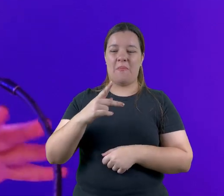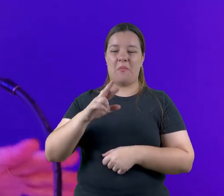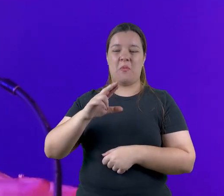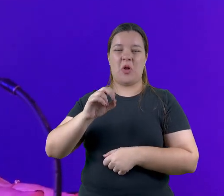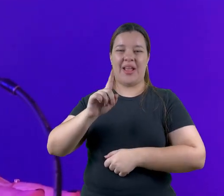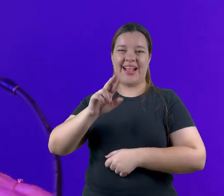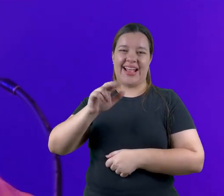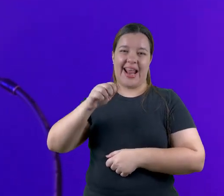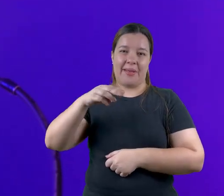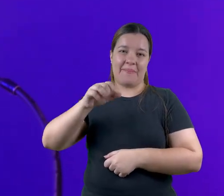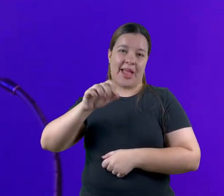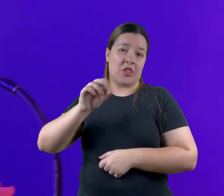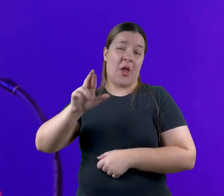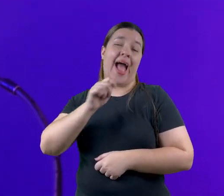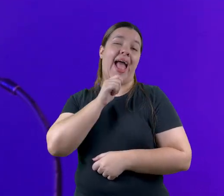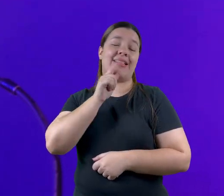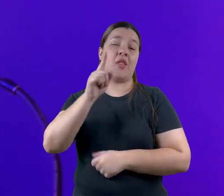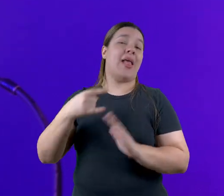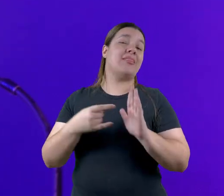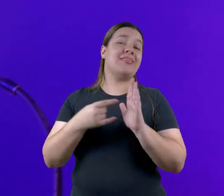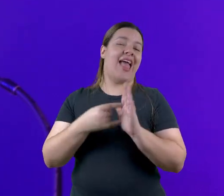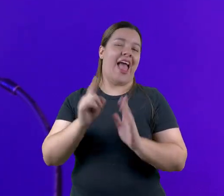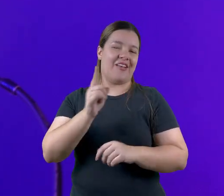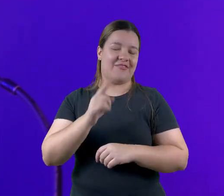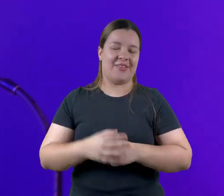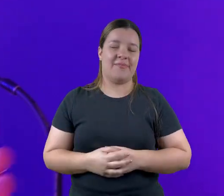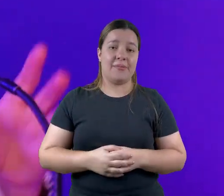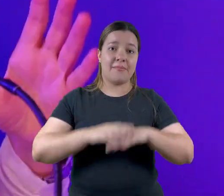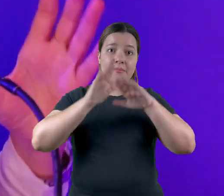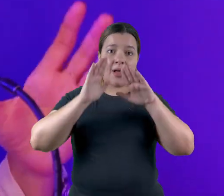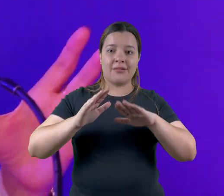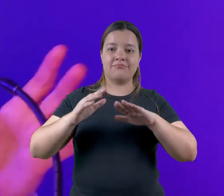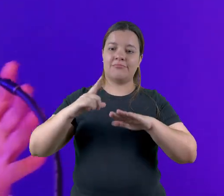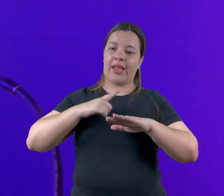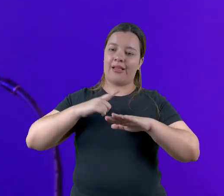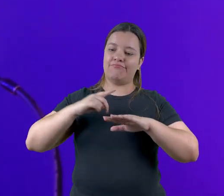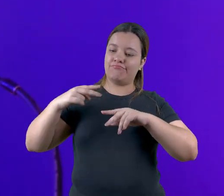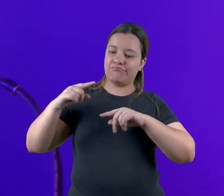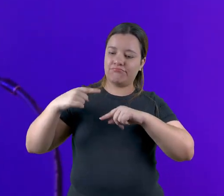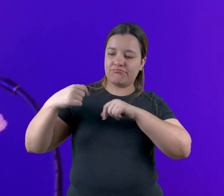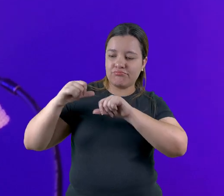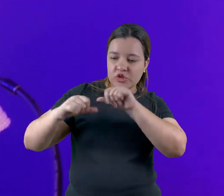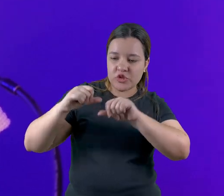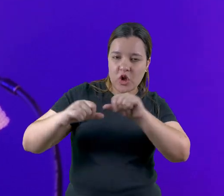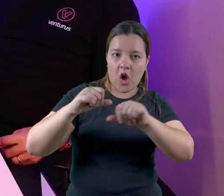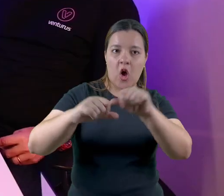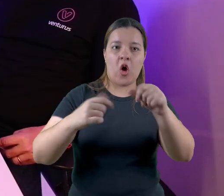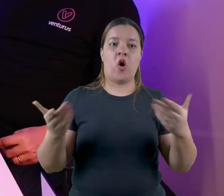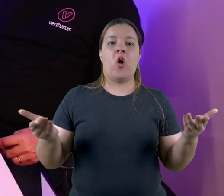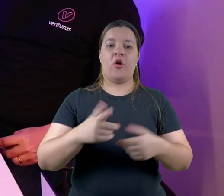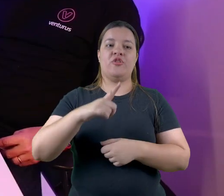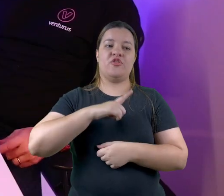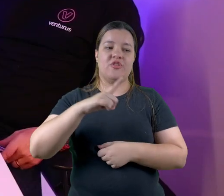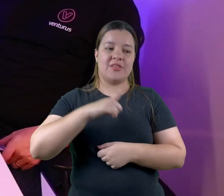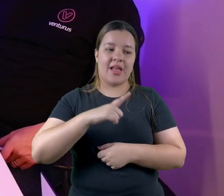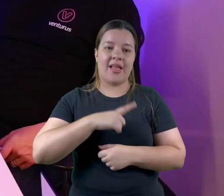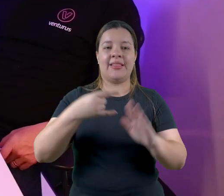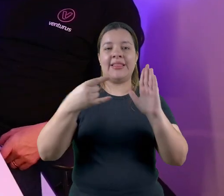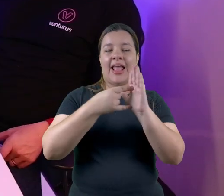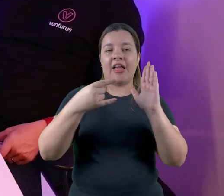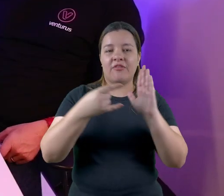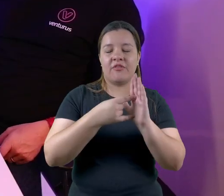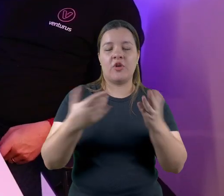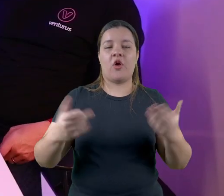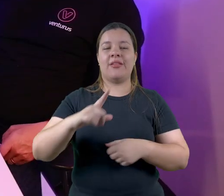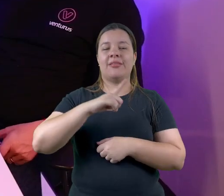programador Não era nem desenvolvedor programador agora isso já foi derivando então por exemplo hoje a gente tem né